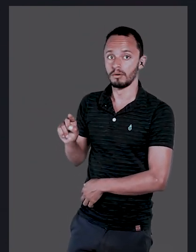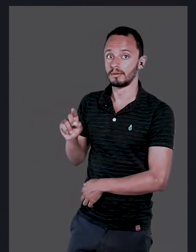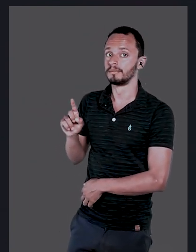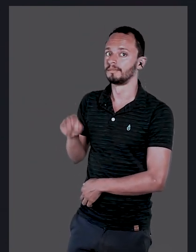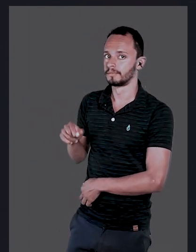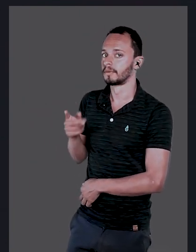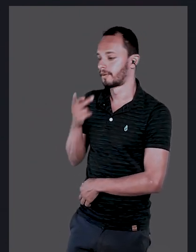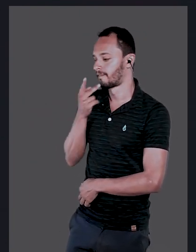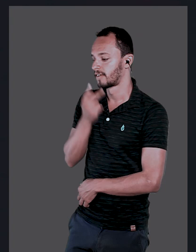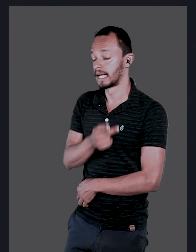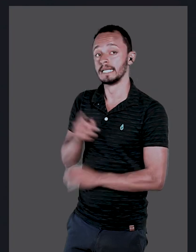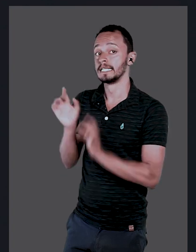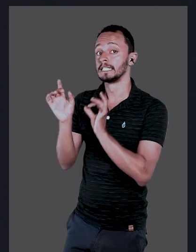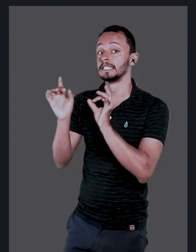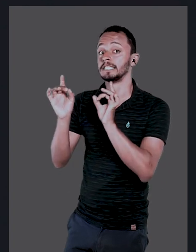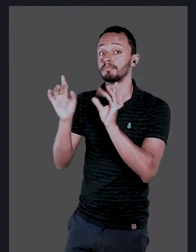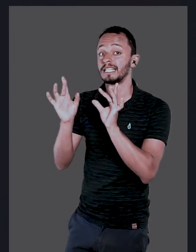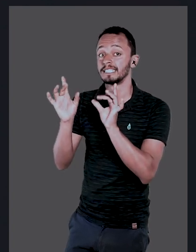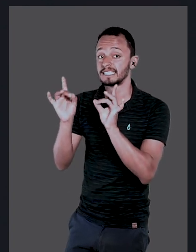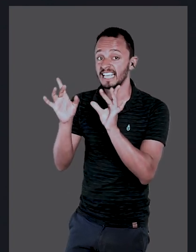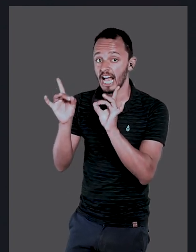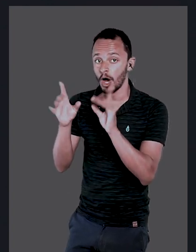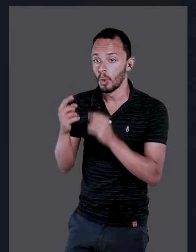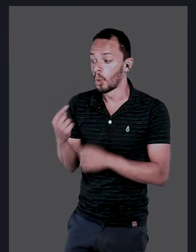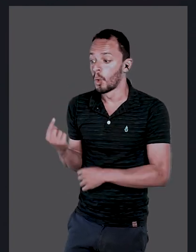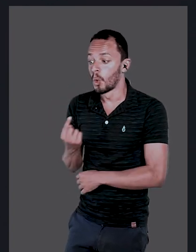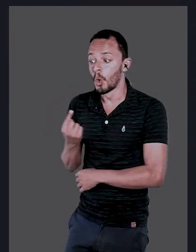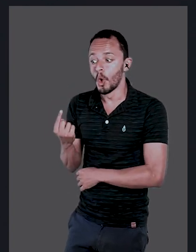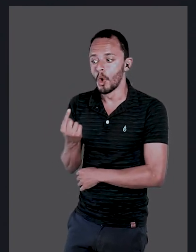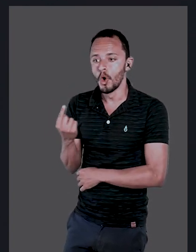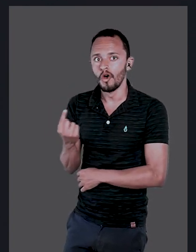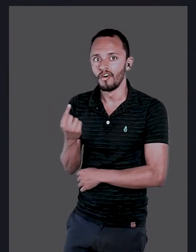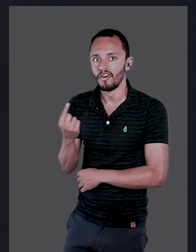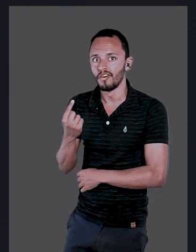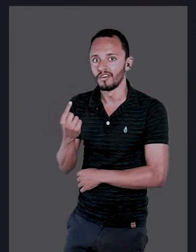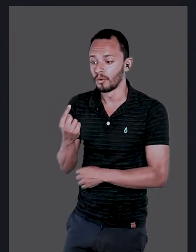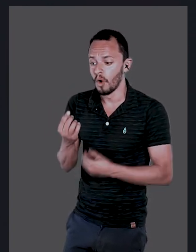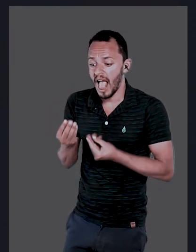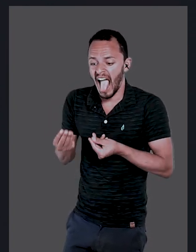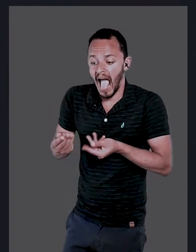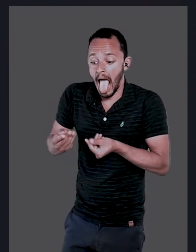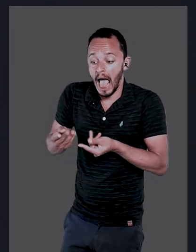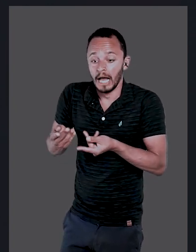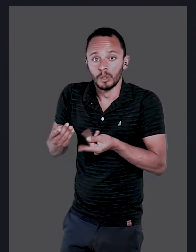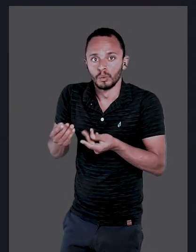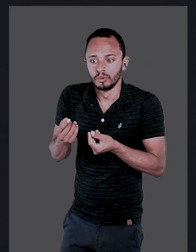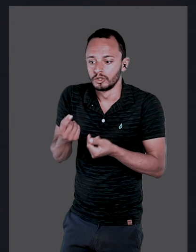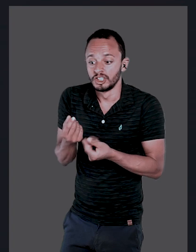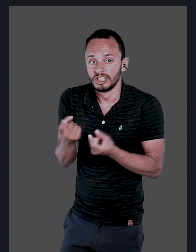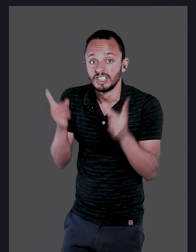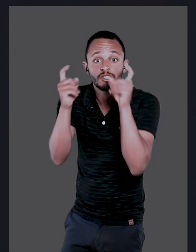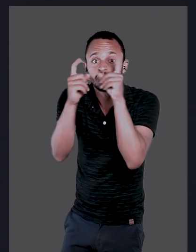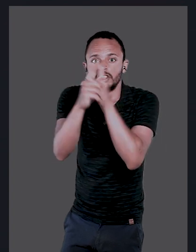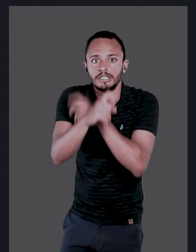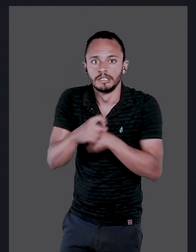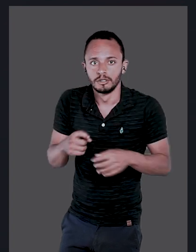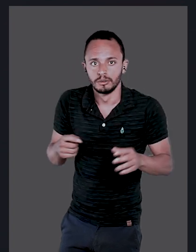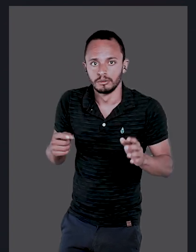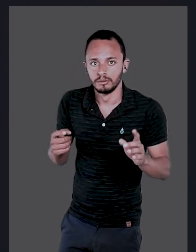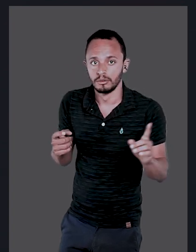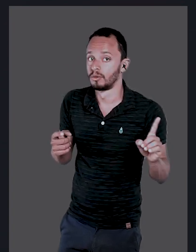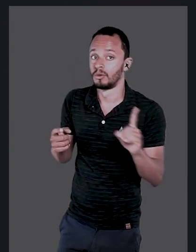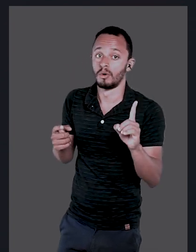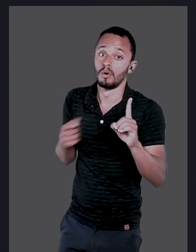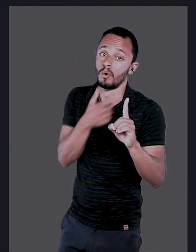é especial, do quanto ela considera o único, o raro, que uma escritora negra prefacia um